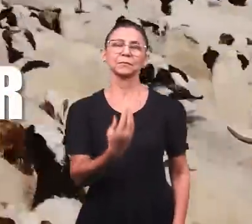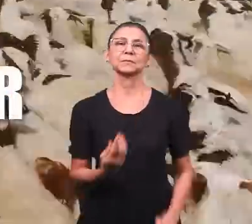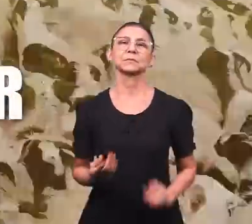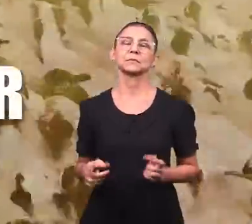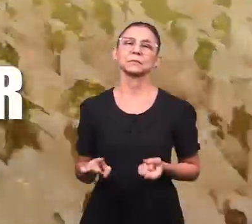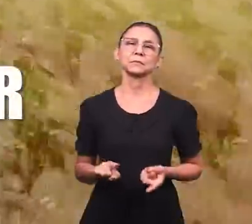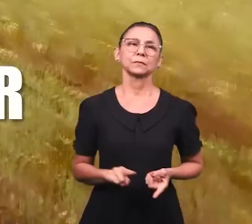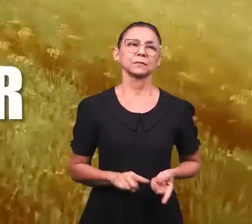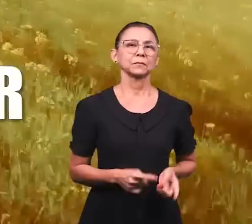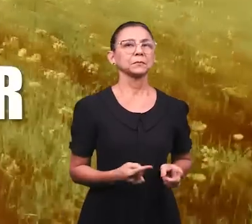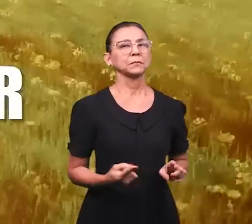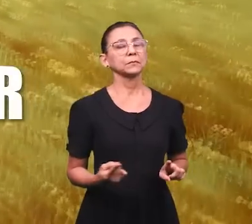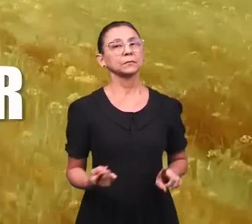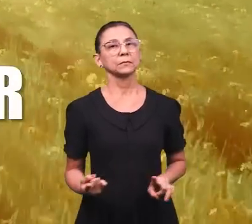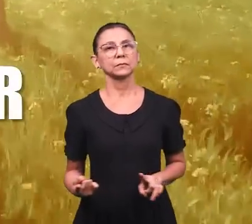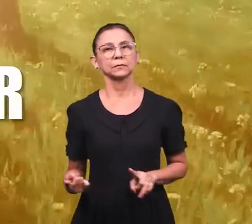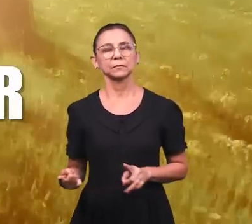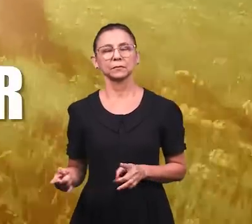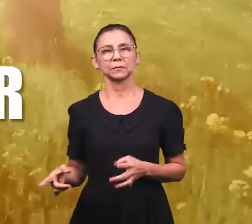teu